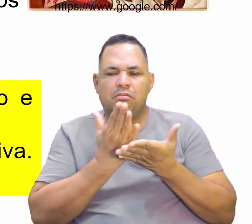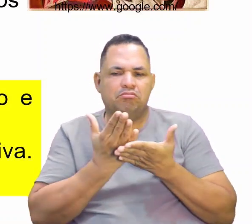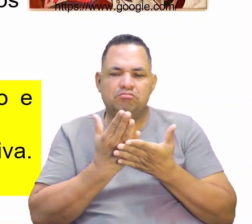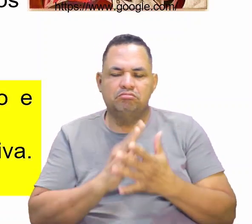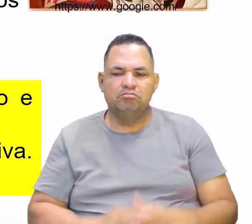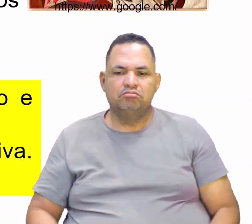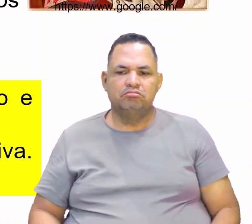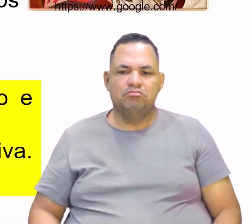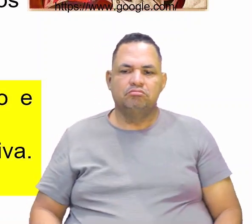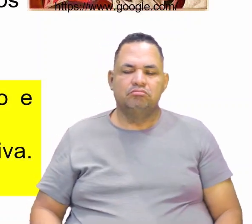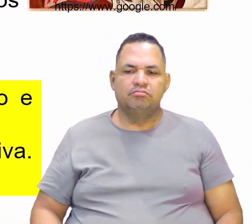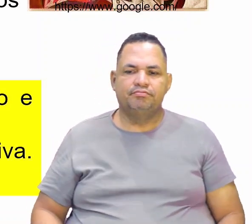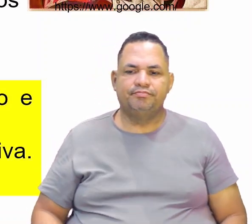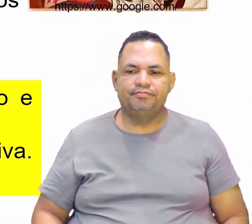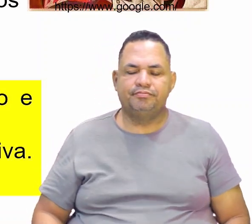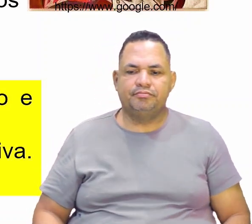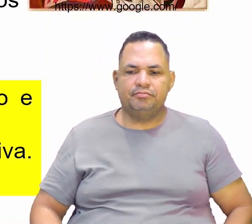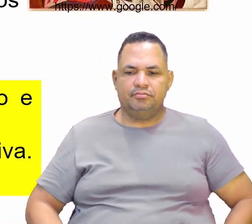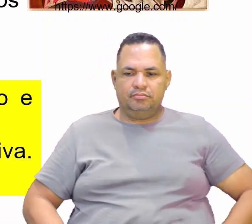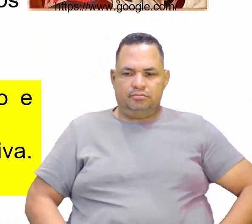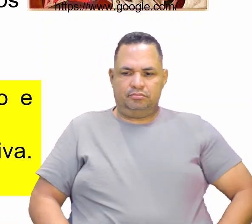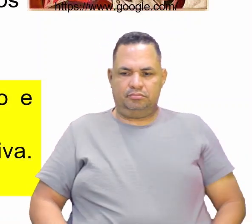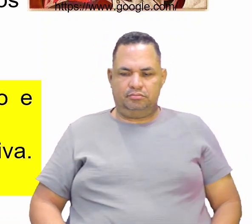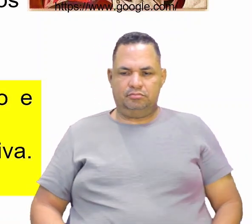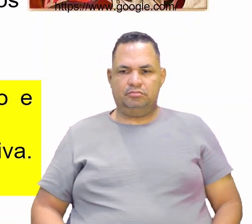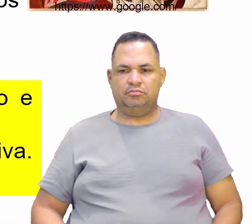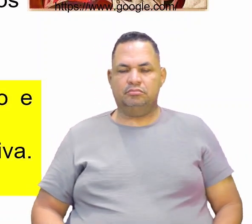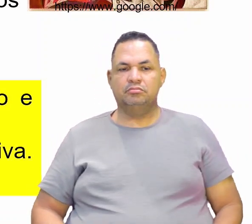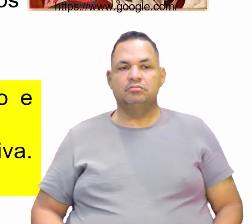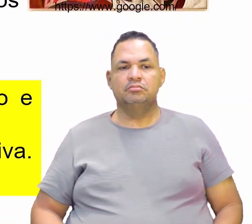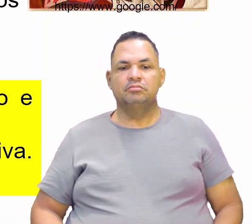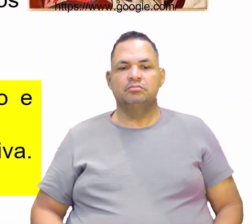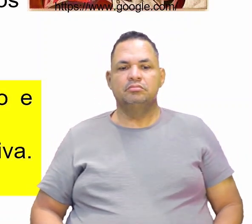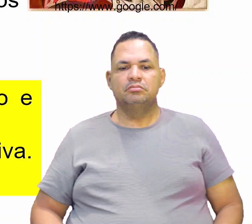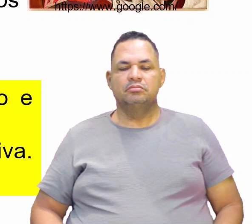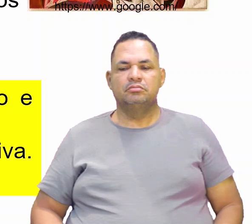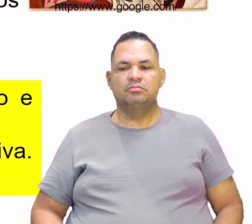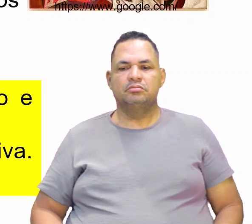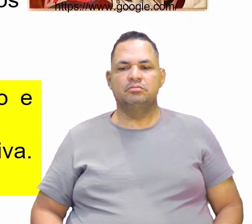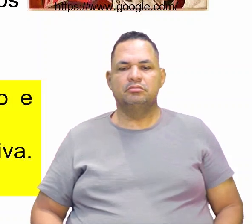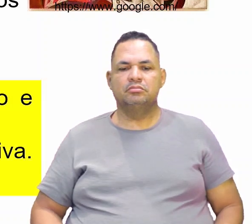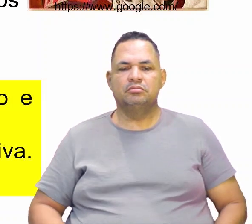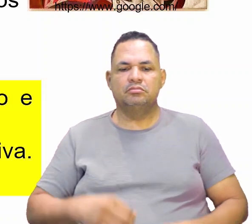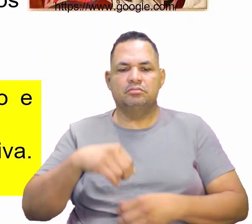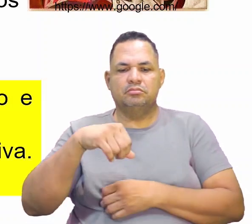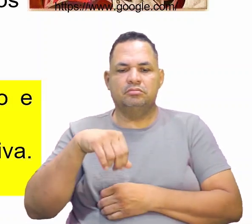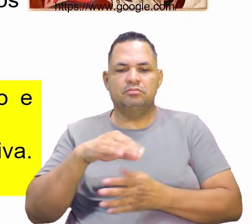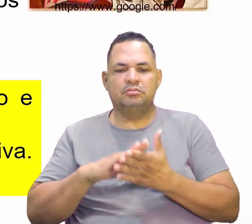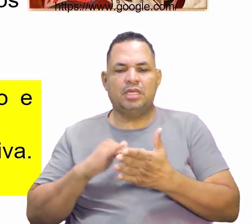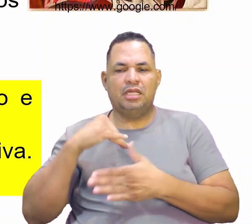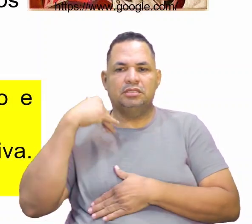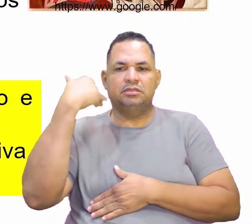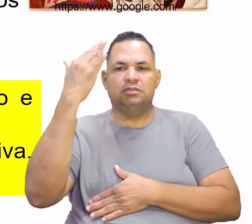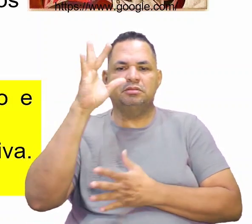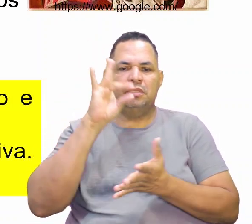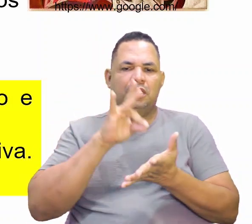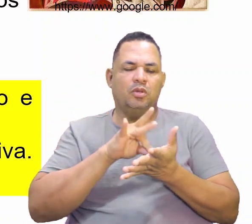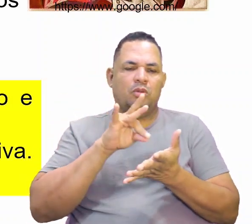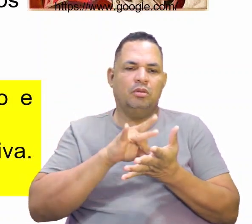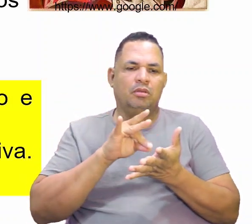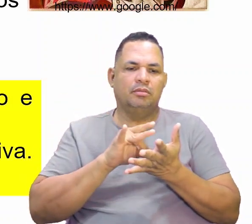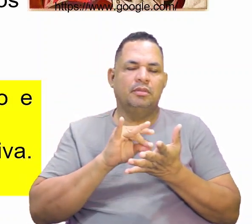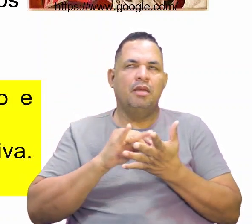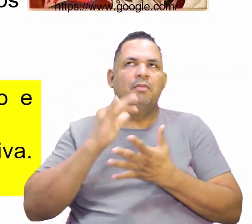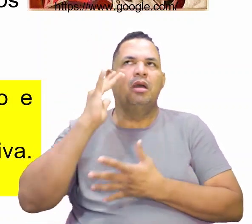desconfigurada, vamos dizer assim, né? E o surrealismo, né? Predominância da imaginação,